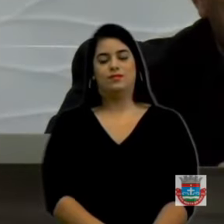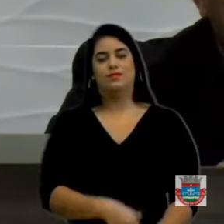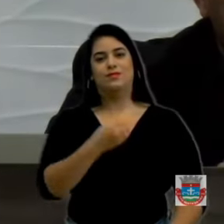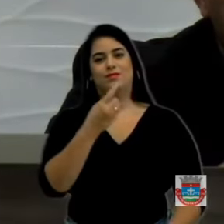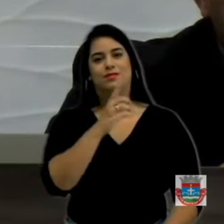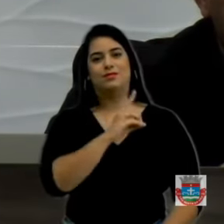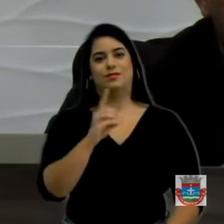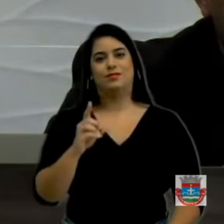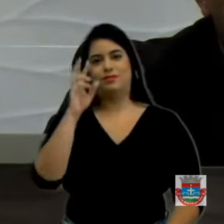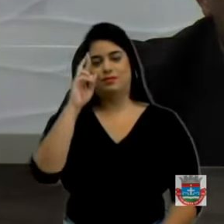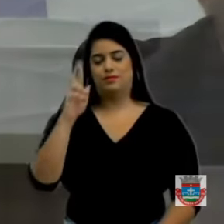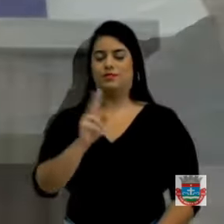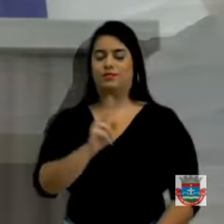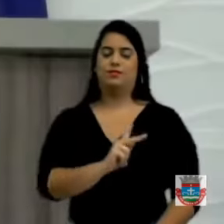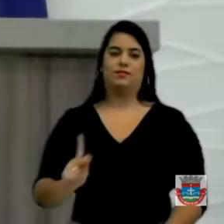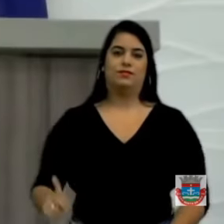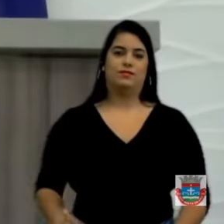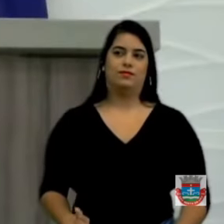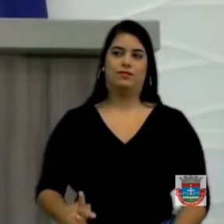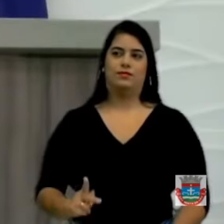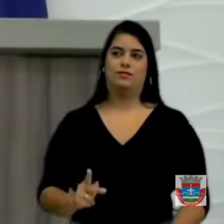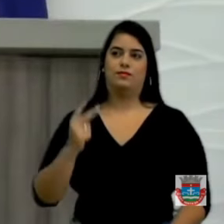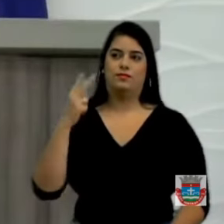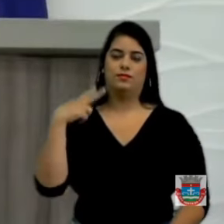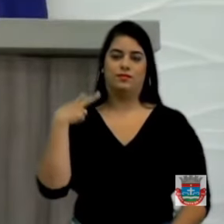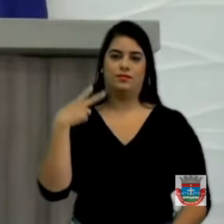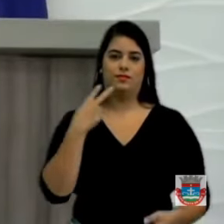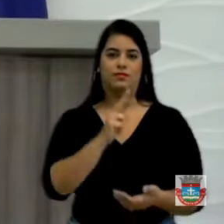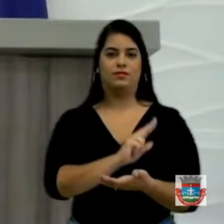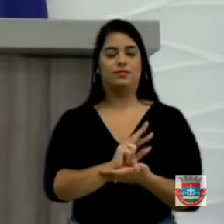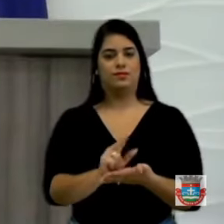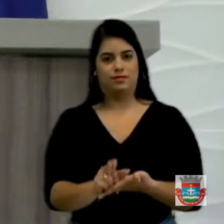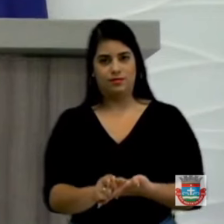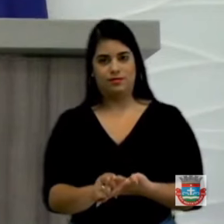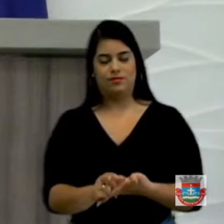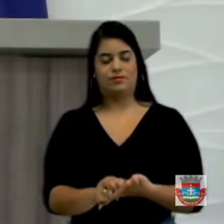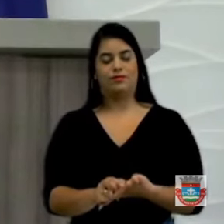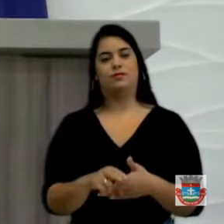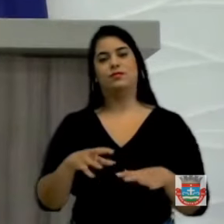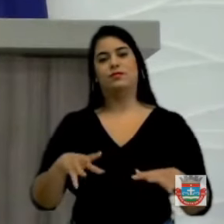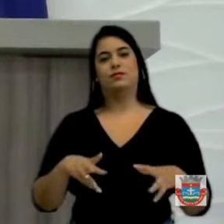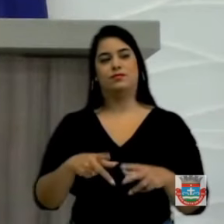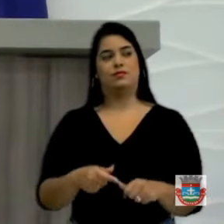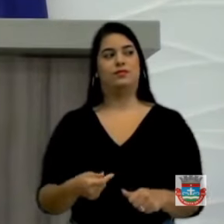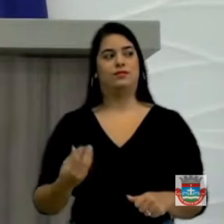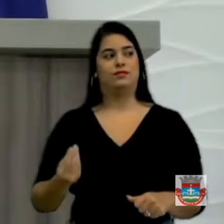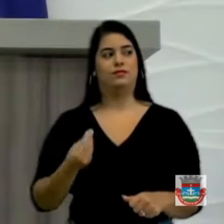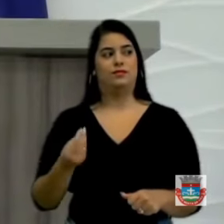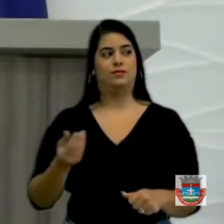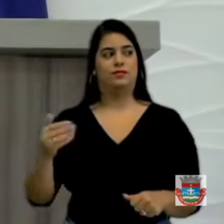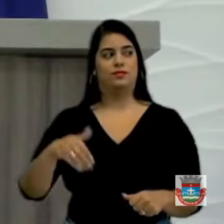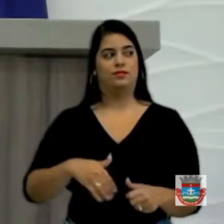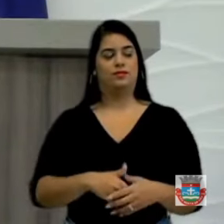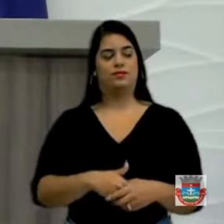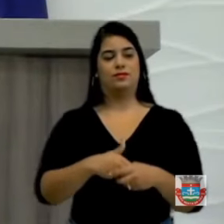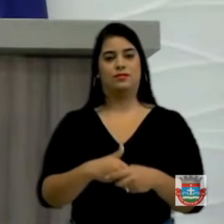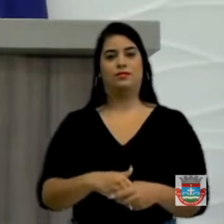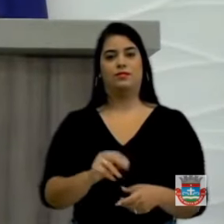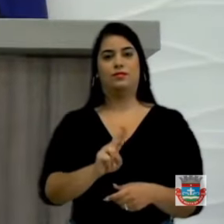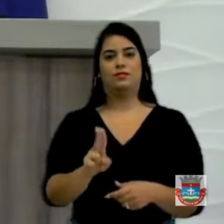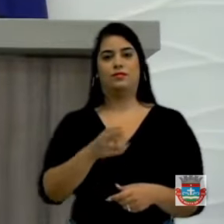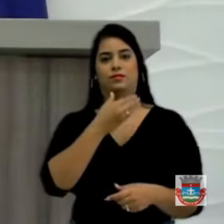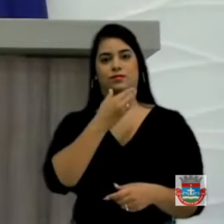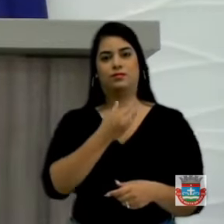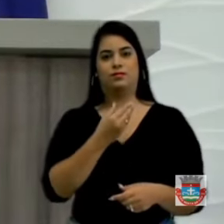Bom dia, senhor presidente. Bom dia, caros colegas, vereadores. Bom dia a todos presentes. O qual cumprimento o nome de